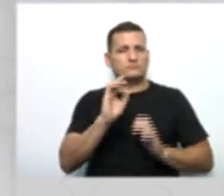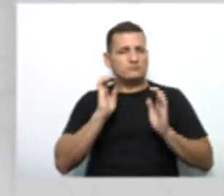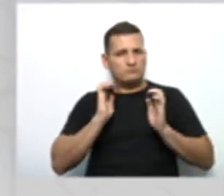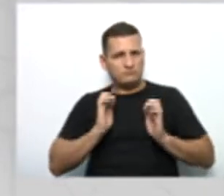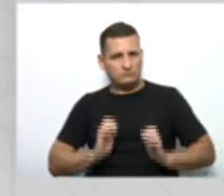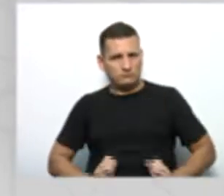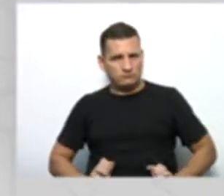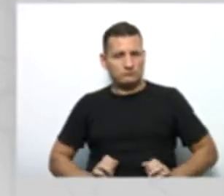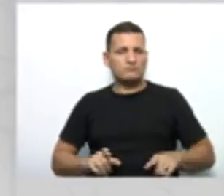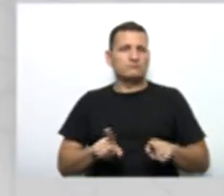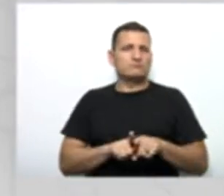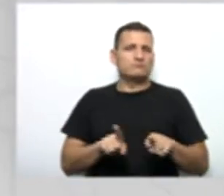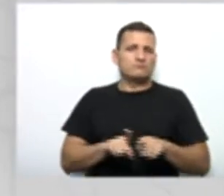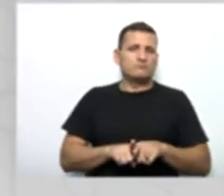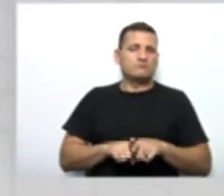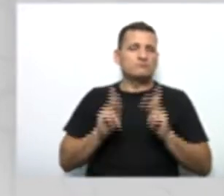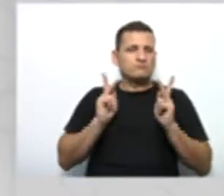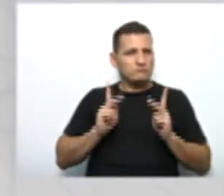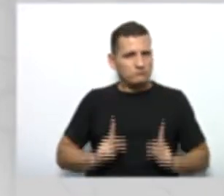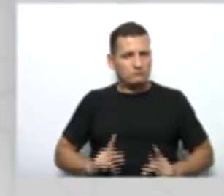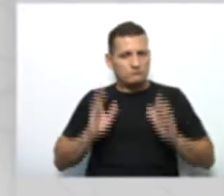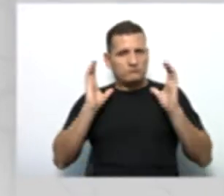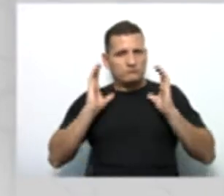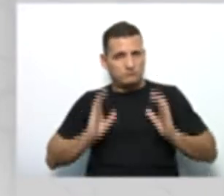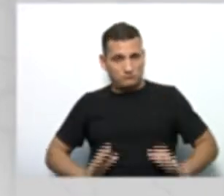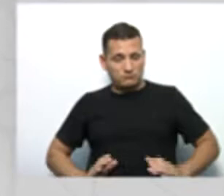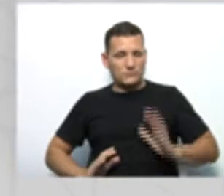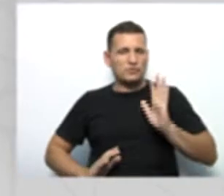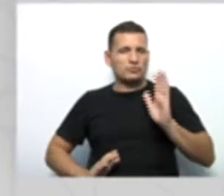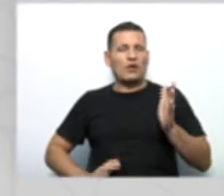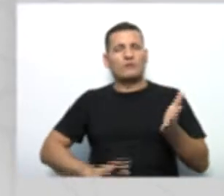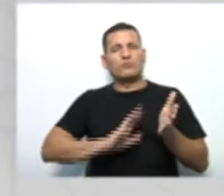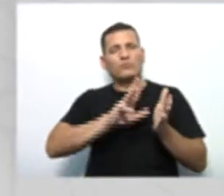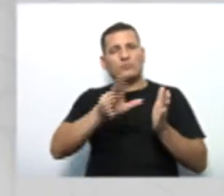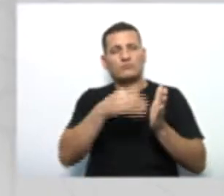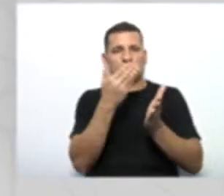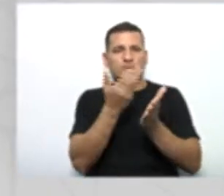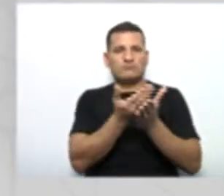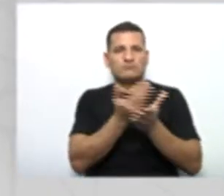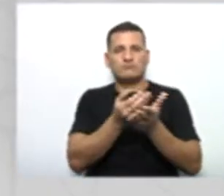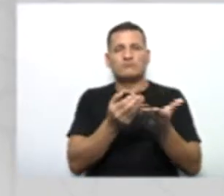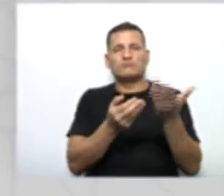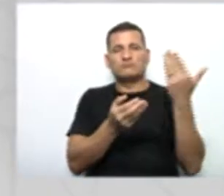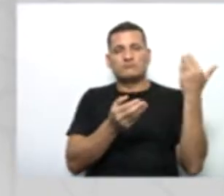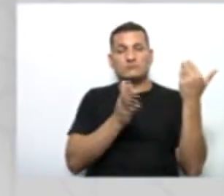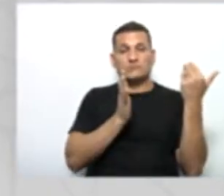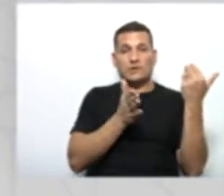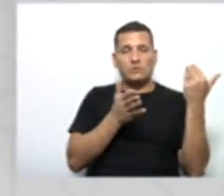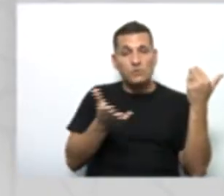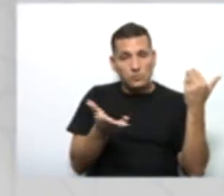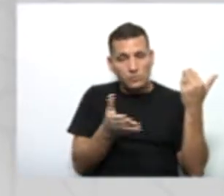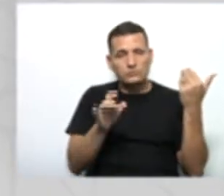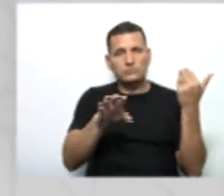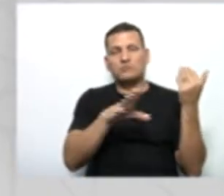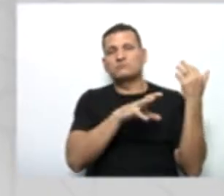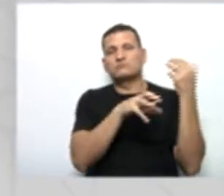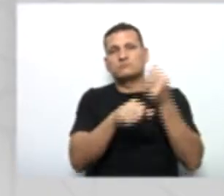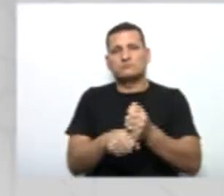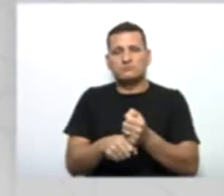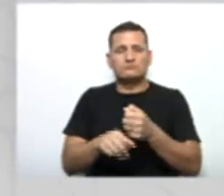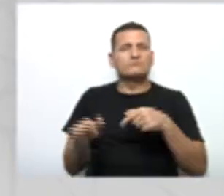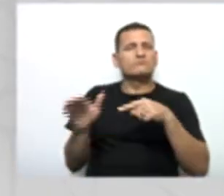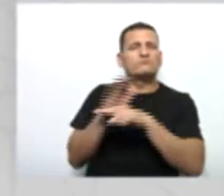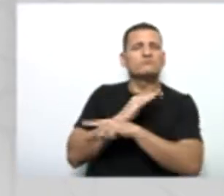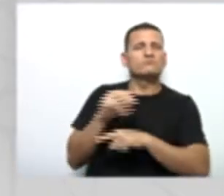conduta cidadã. Lembrando que tudo isso nós já vimos nos nossos encontros e hoje nós vamos apenas revisá-los. Professor Cássio, você